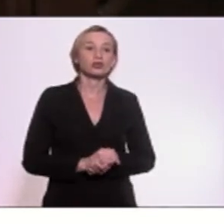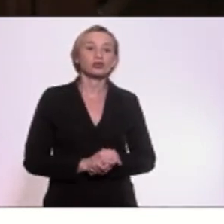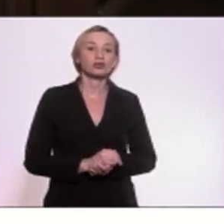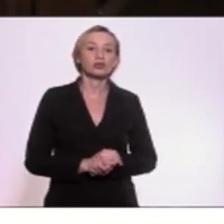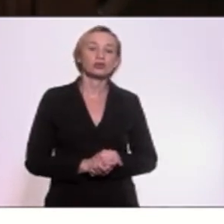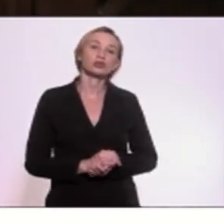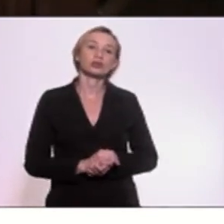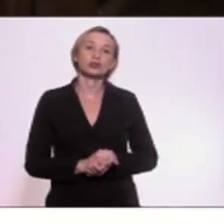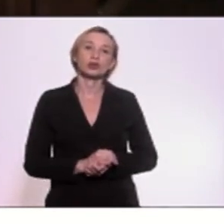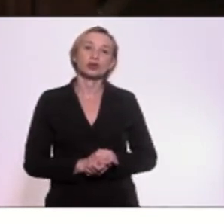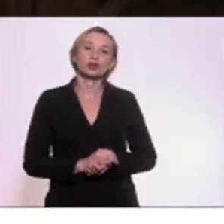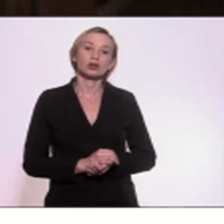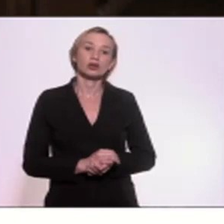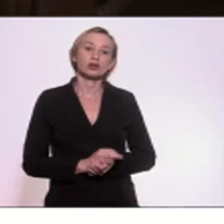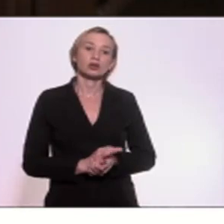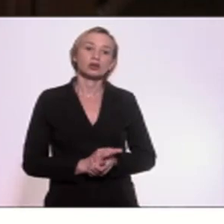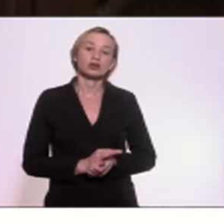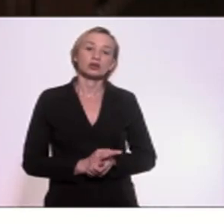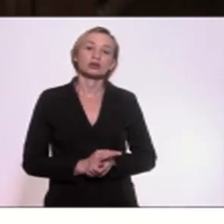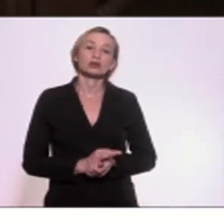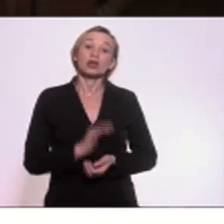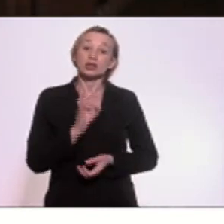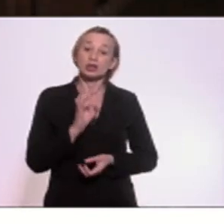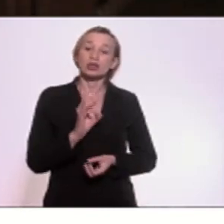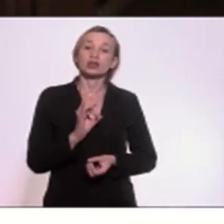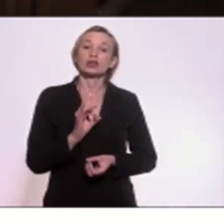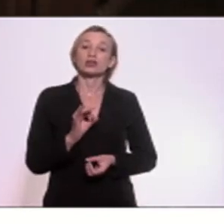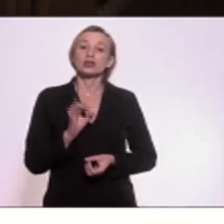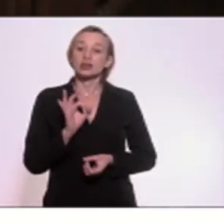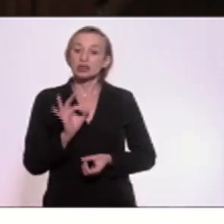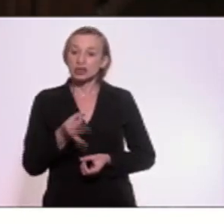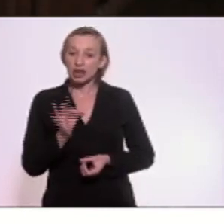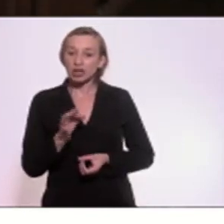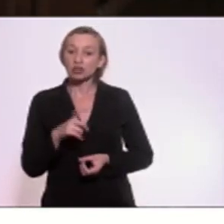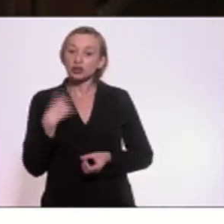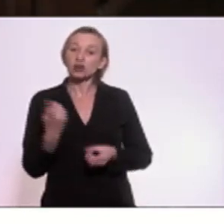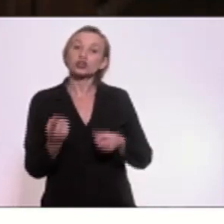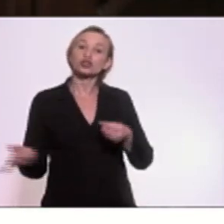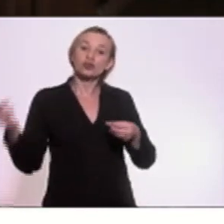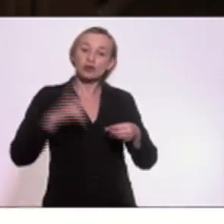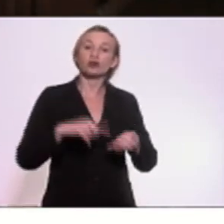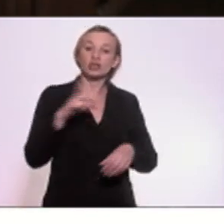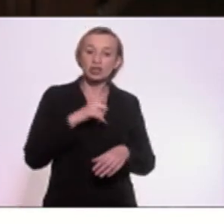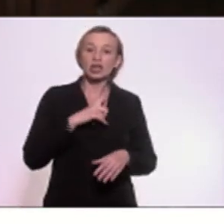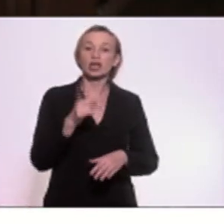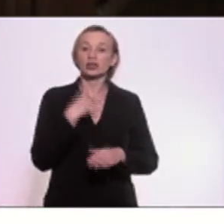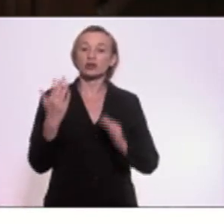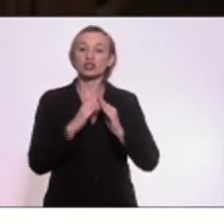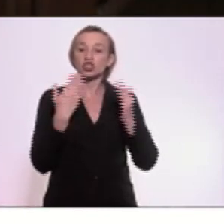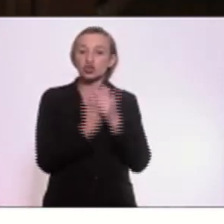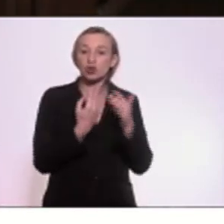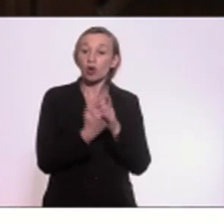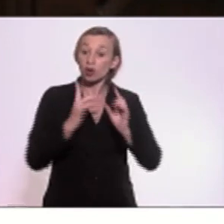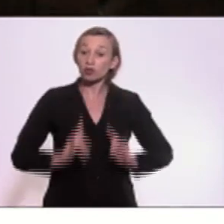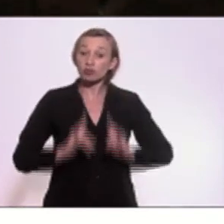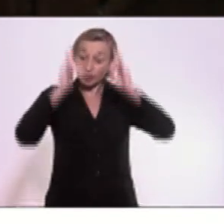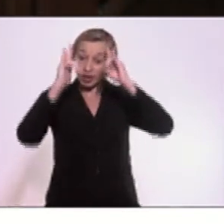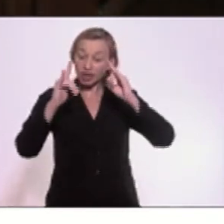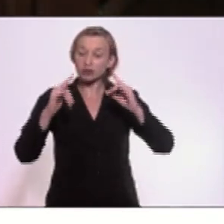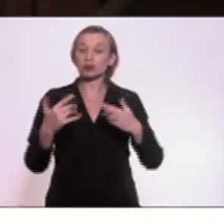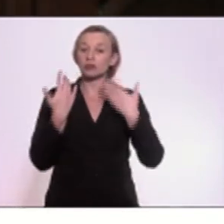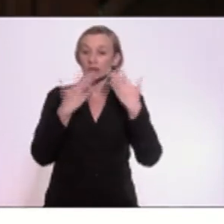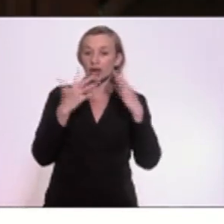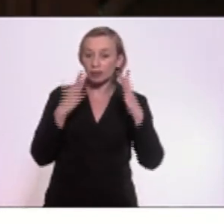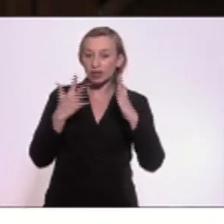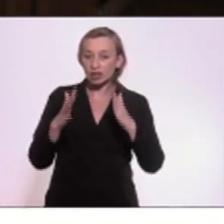gente possa ter de volta o funcionamento de uma escola, no caso Menezes Vieira, naquele prédio. Saúdo aqui